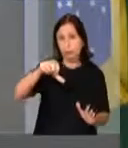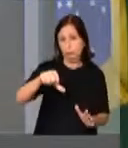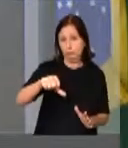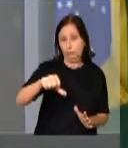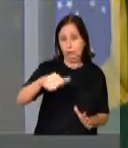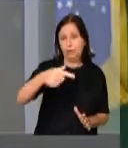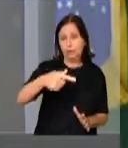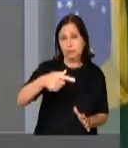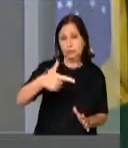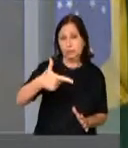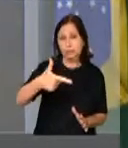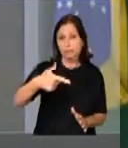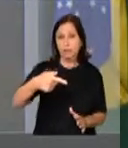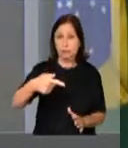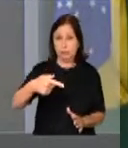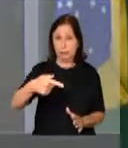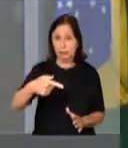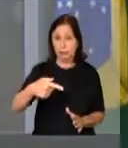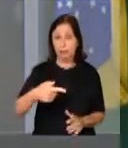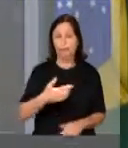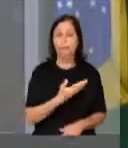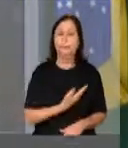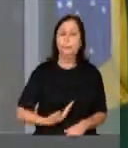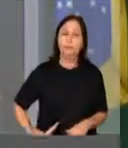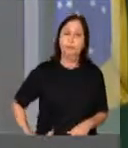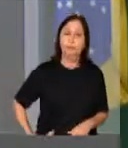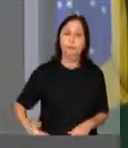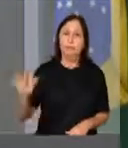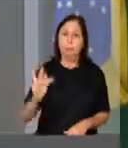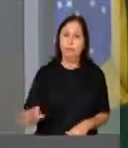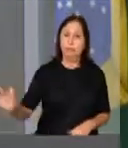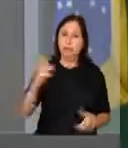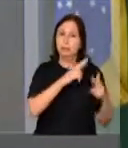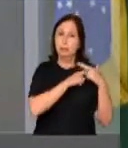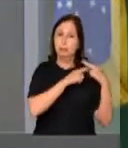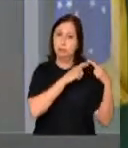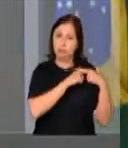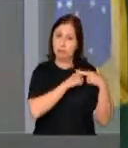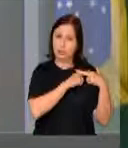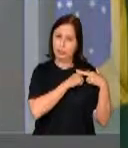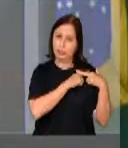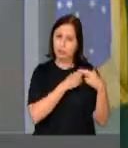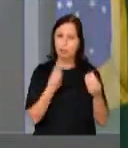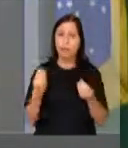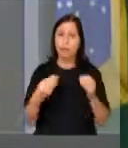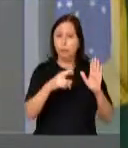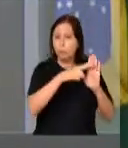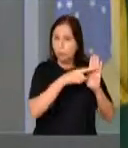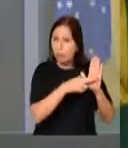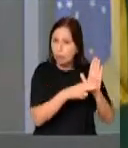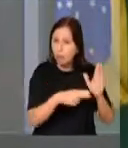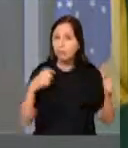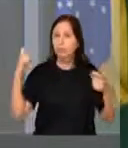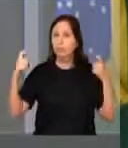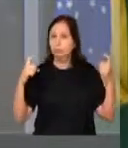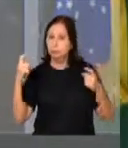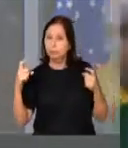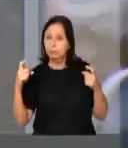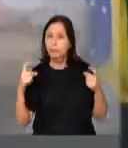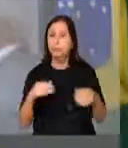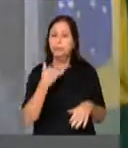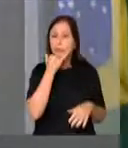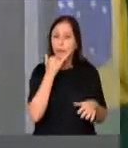9.727, editado pelo governo federal, que trata dos critérios para a ocupação dos cargos